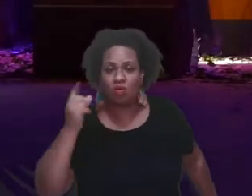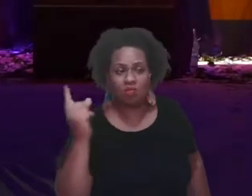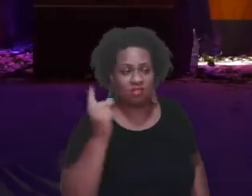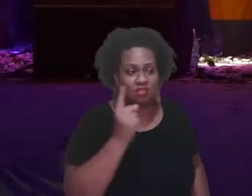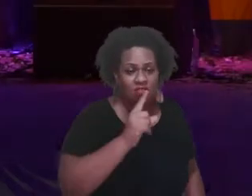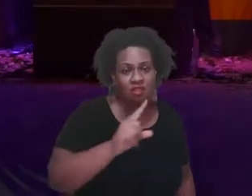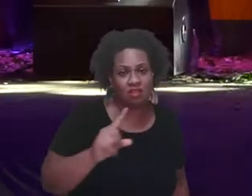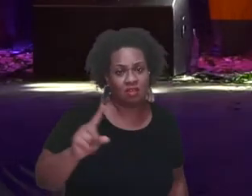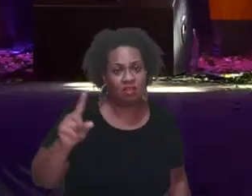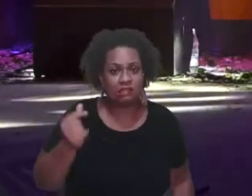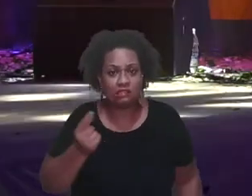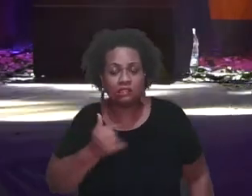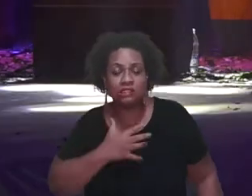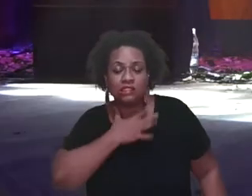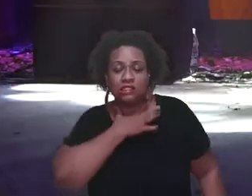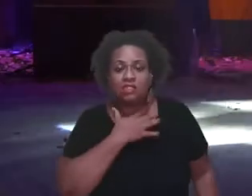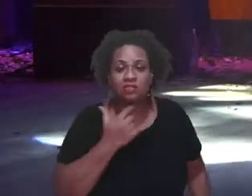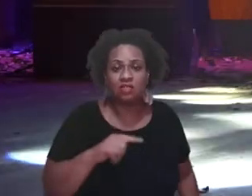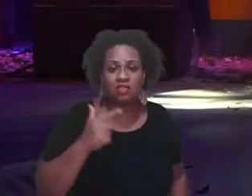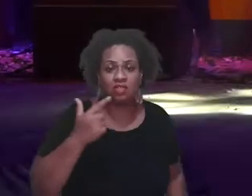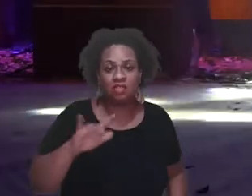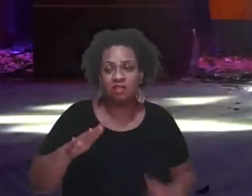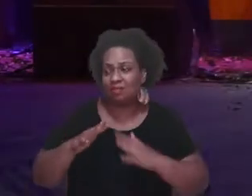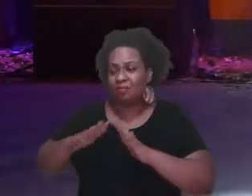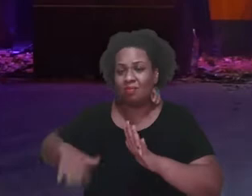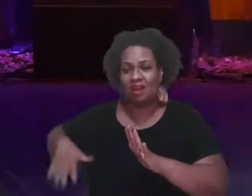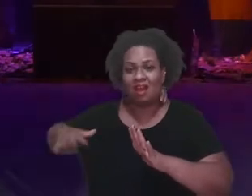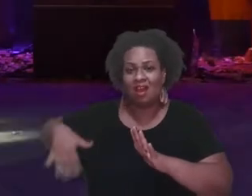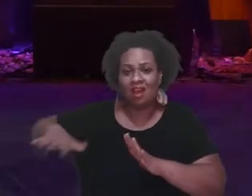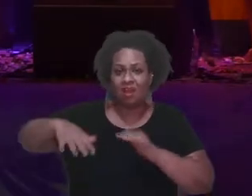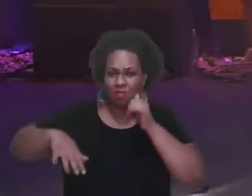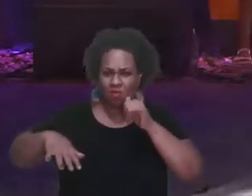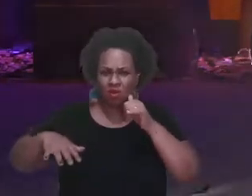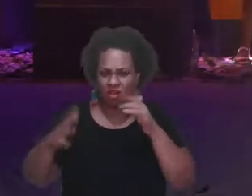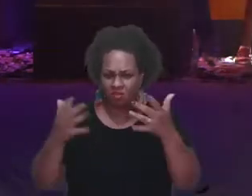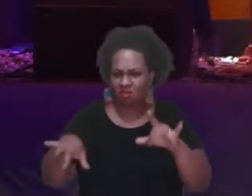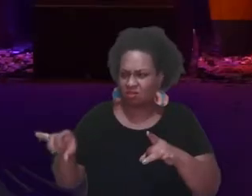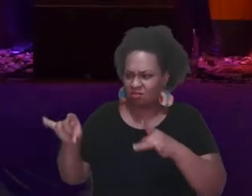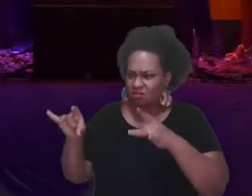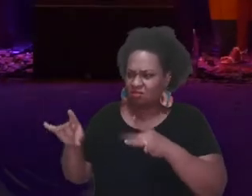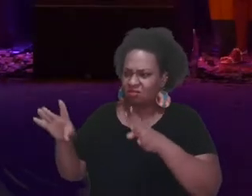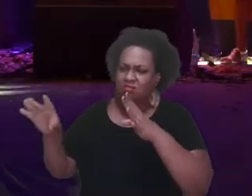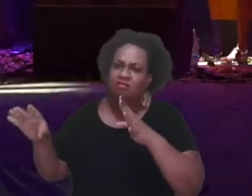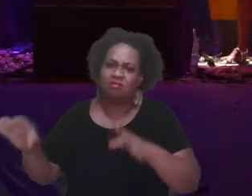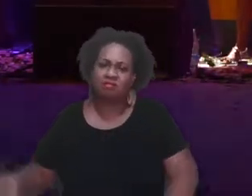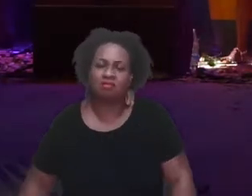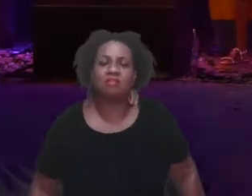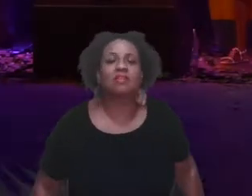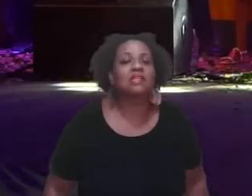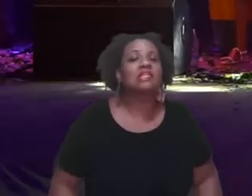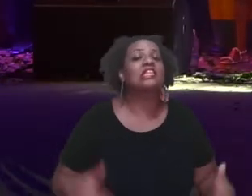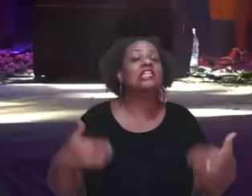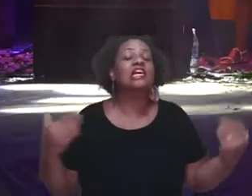devagar uma hora na verdade curada quando a mulher não querer